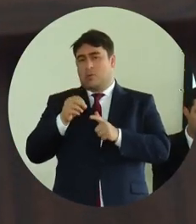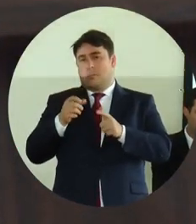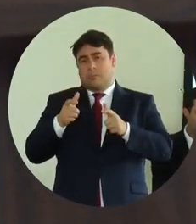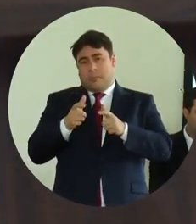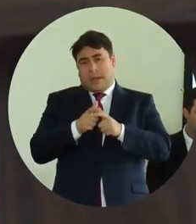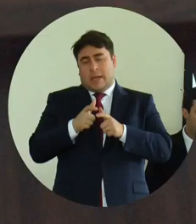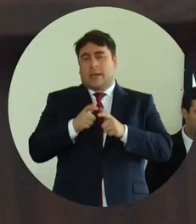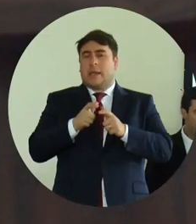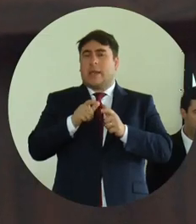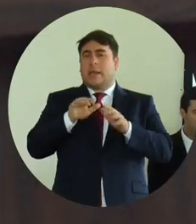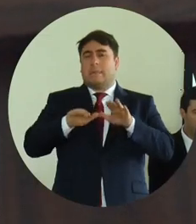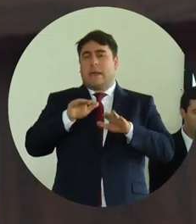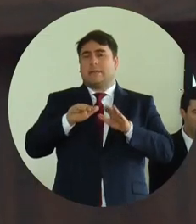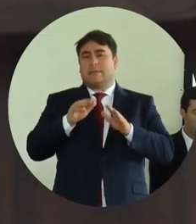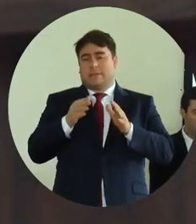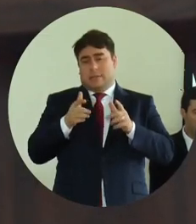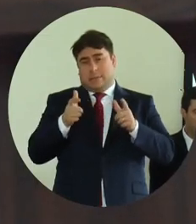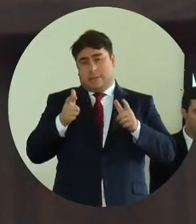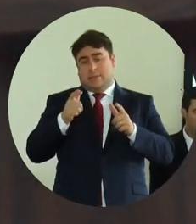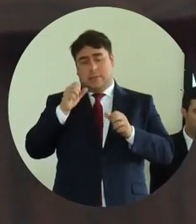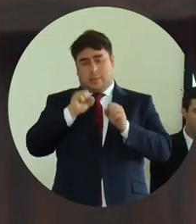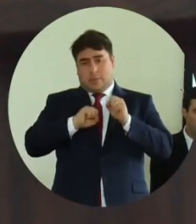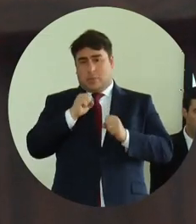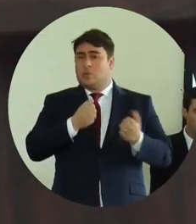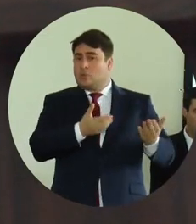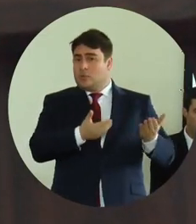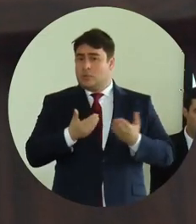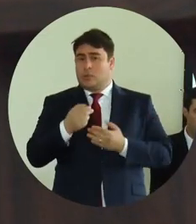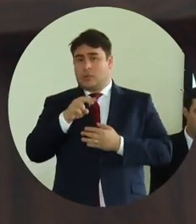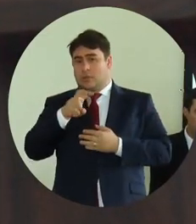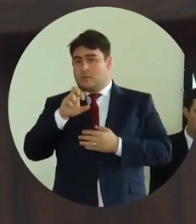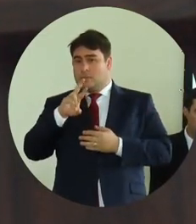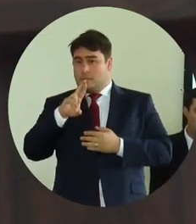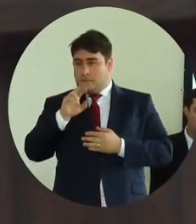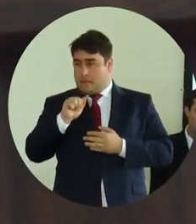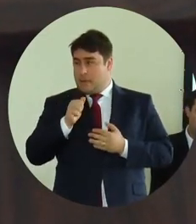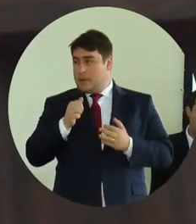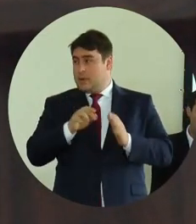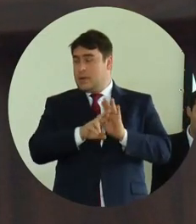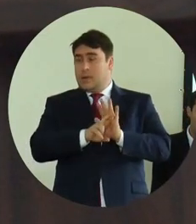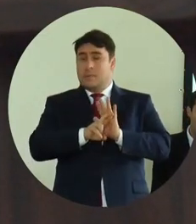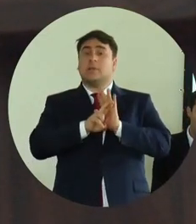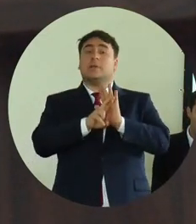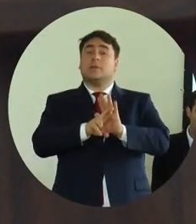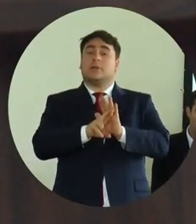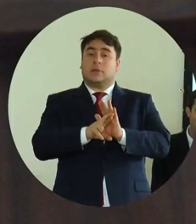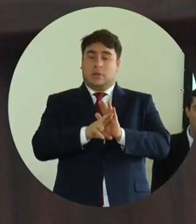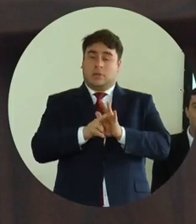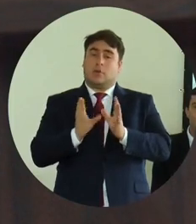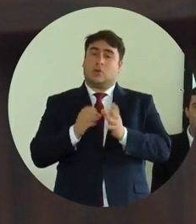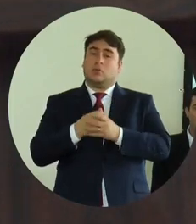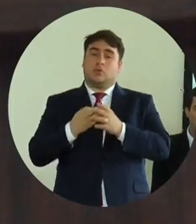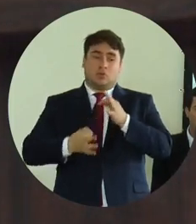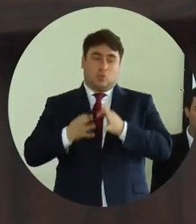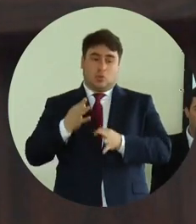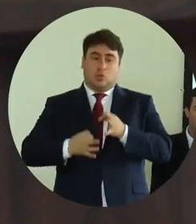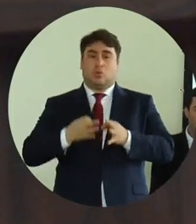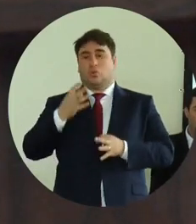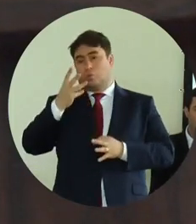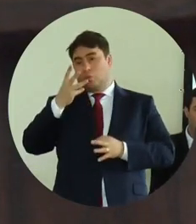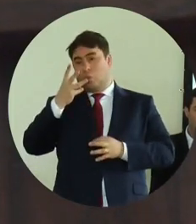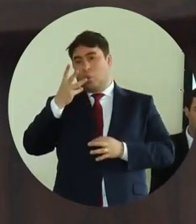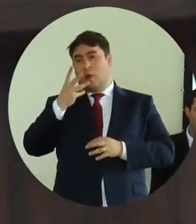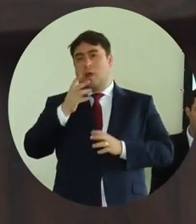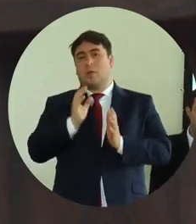empresas. Convidamos a doutora Vera Lúcia Rodrigues Alves, representando a comissão julgadora do 4º